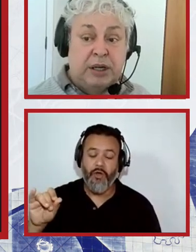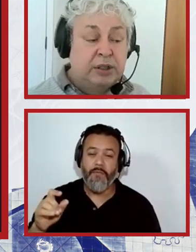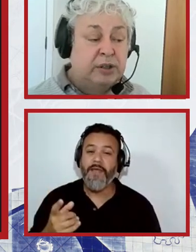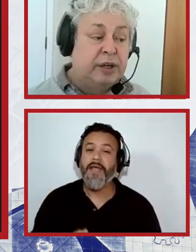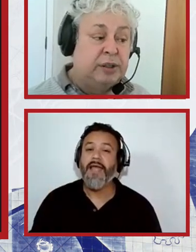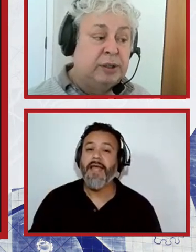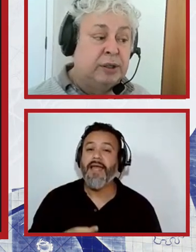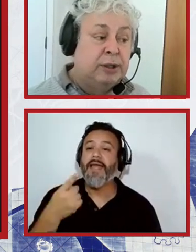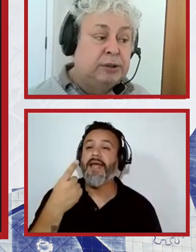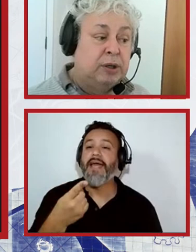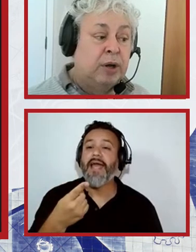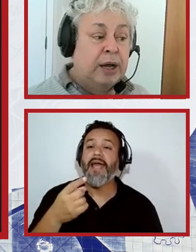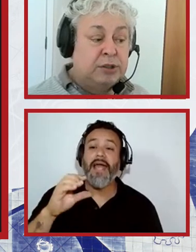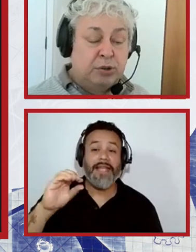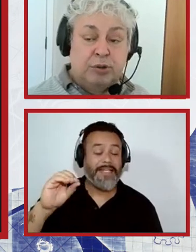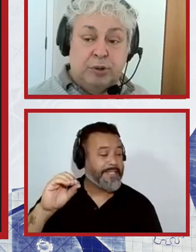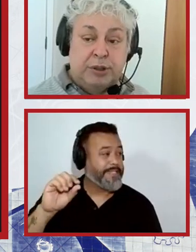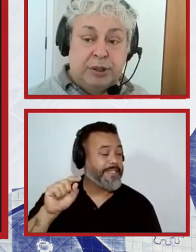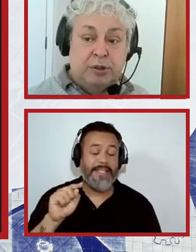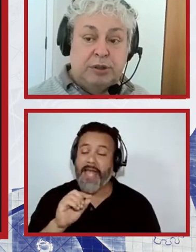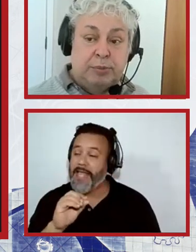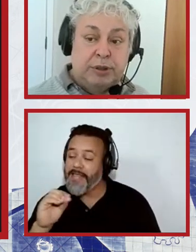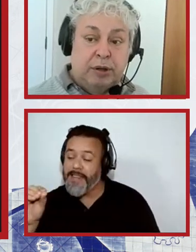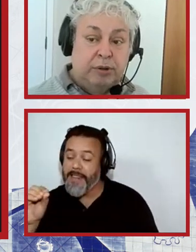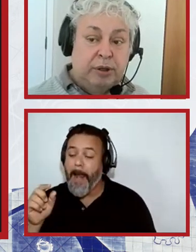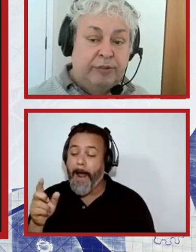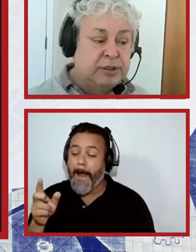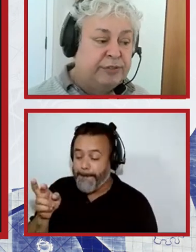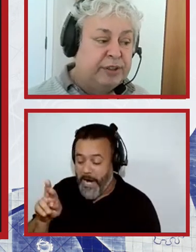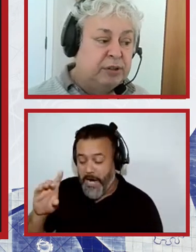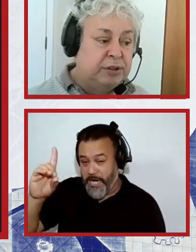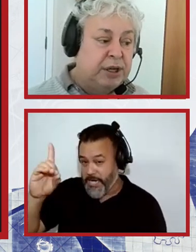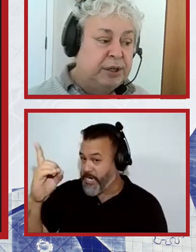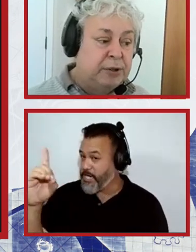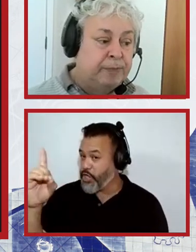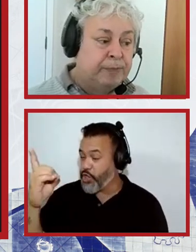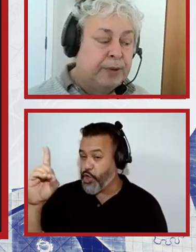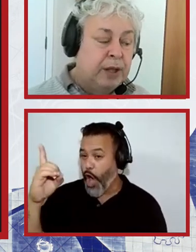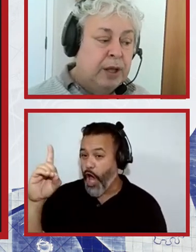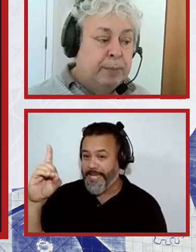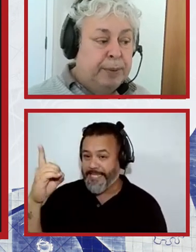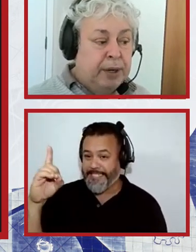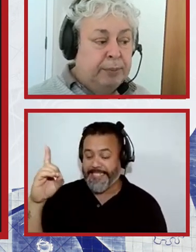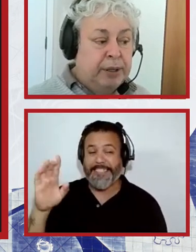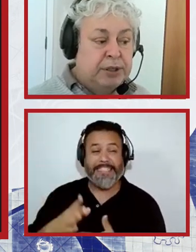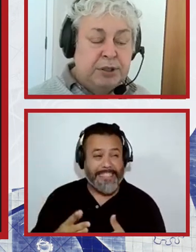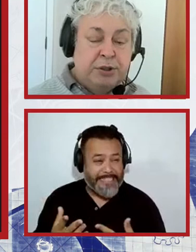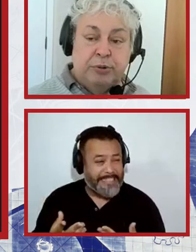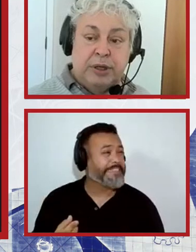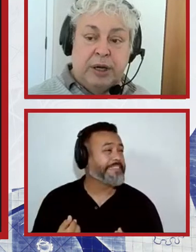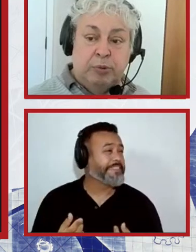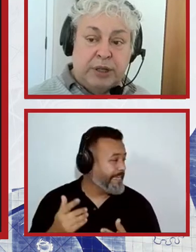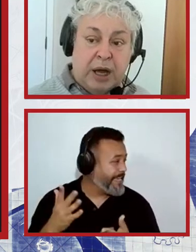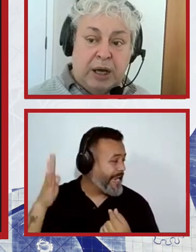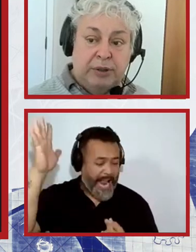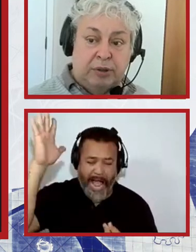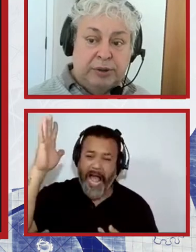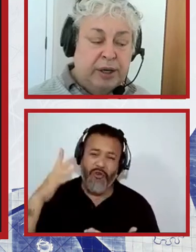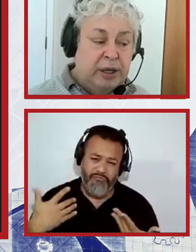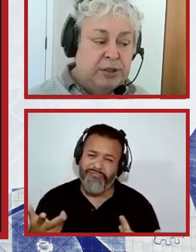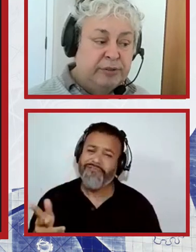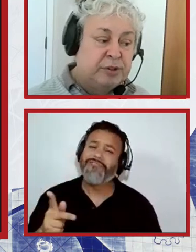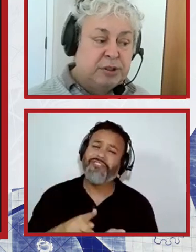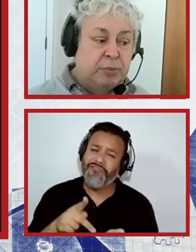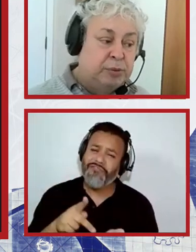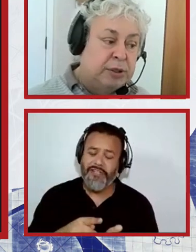a universidade não vai ter. Então, as soluções que nós usamos na Universidade do Rio de Janeiro, primeiramente, a gente usa os